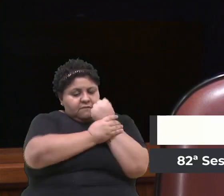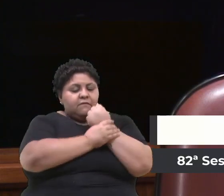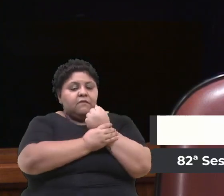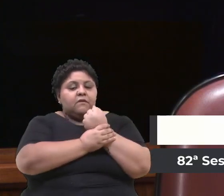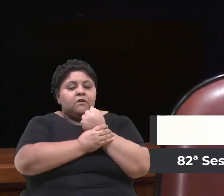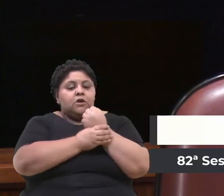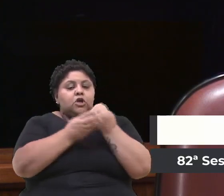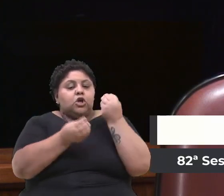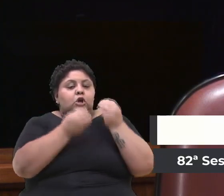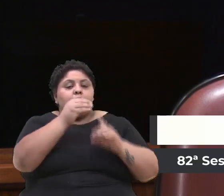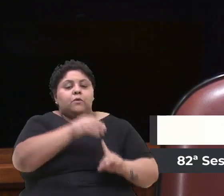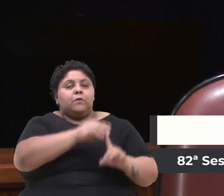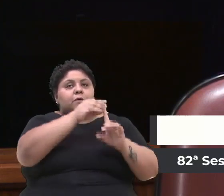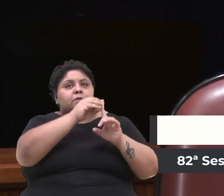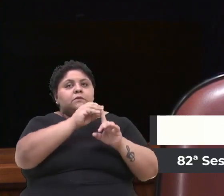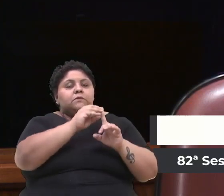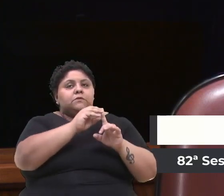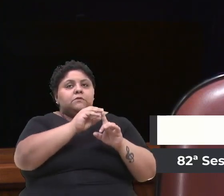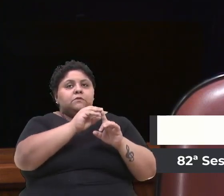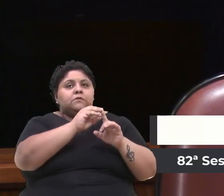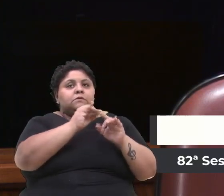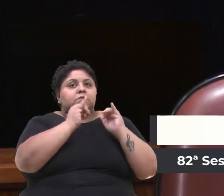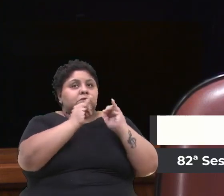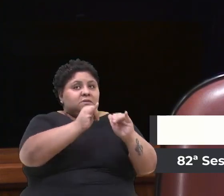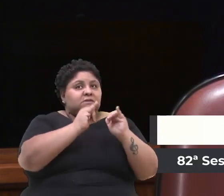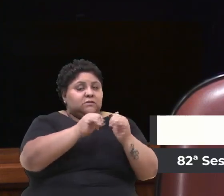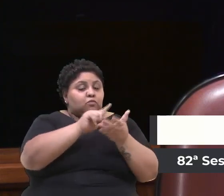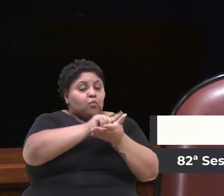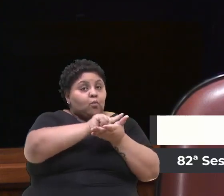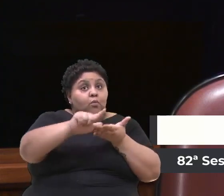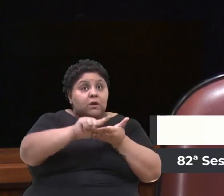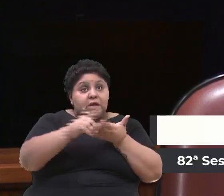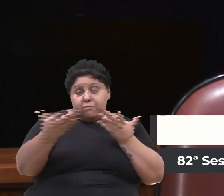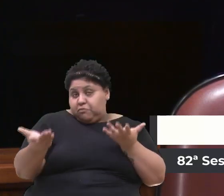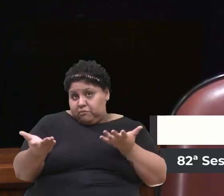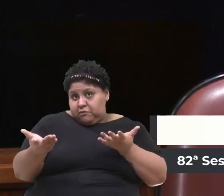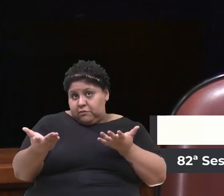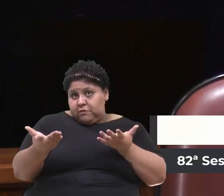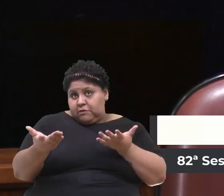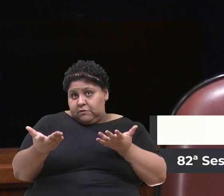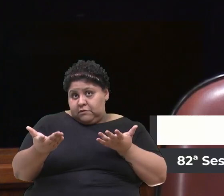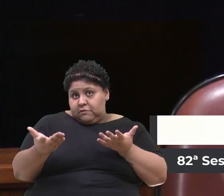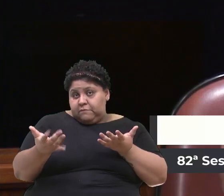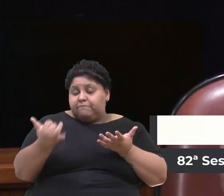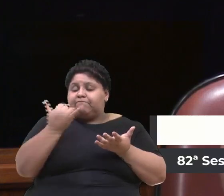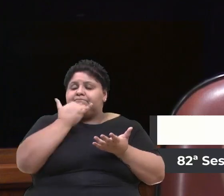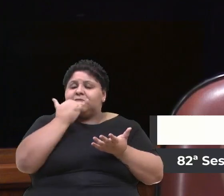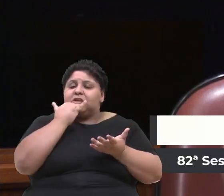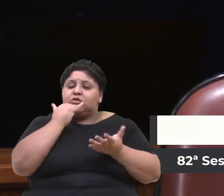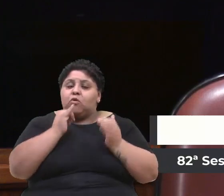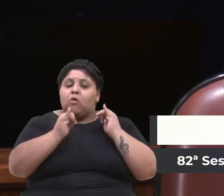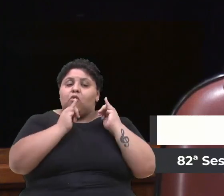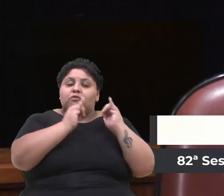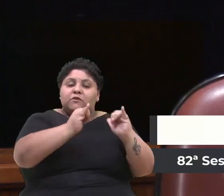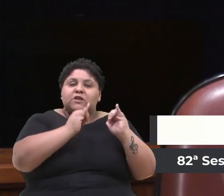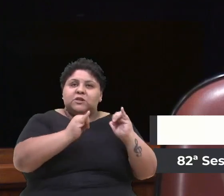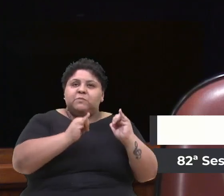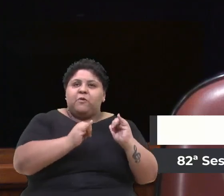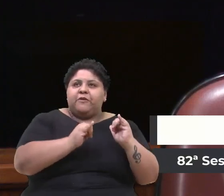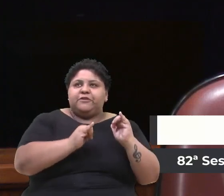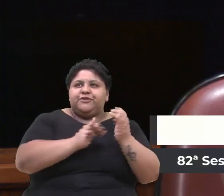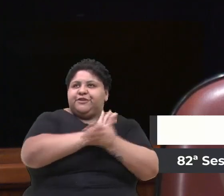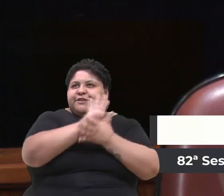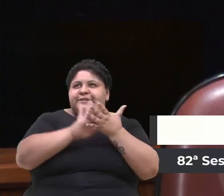prioridade o transporte limpo, se dá para dizer assim, né? Das bicicletas, enfim, mas o transporte